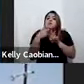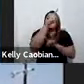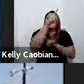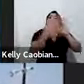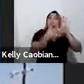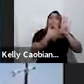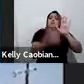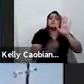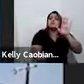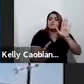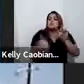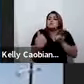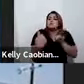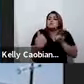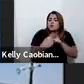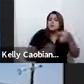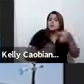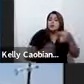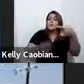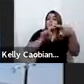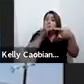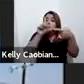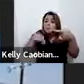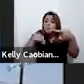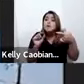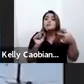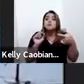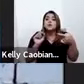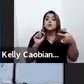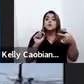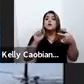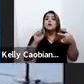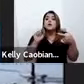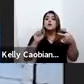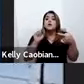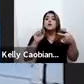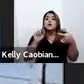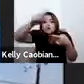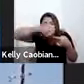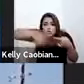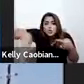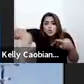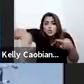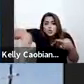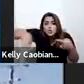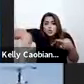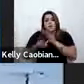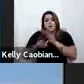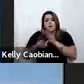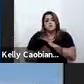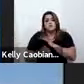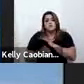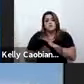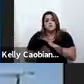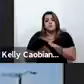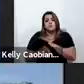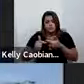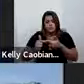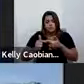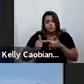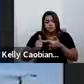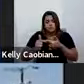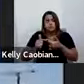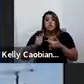o essencial, é o emprego. E era isso que nós defendemos. Se